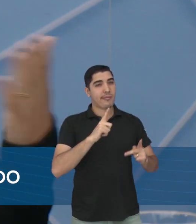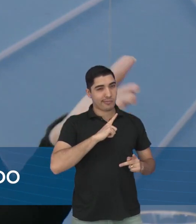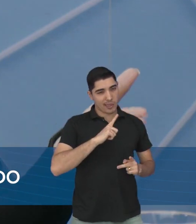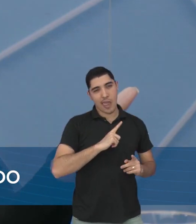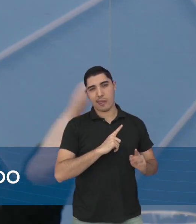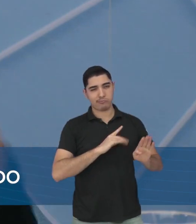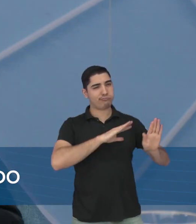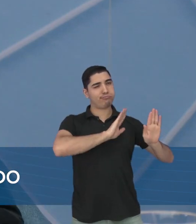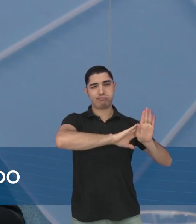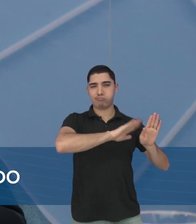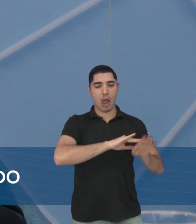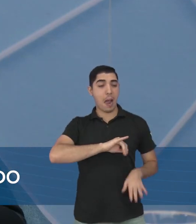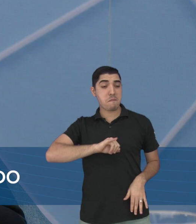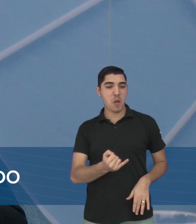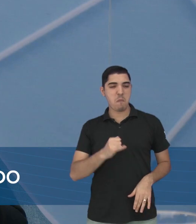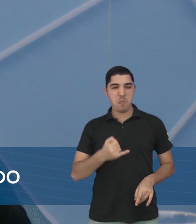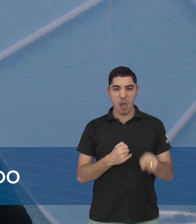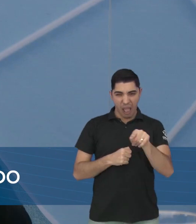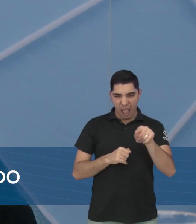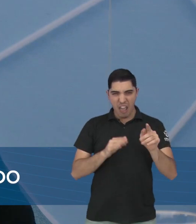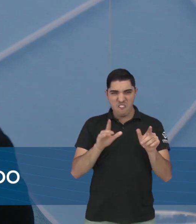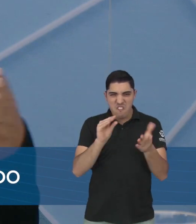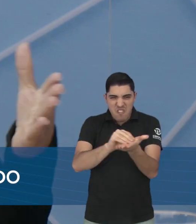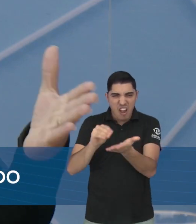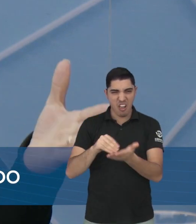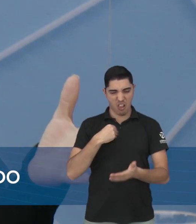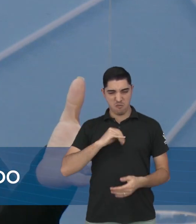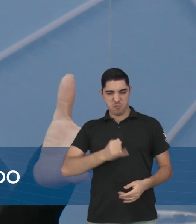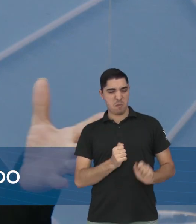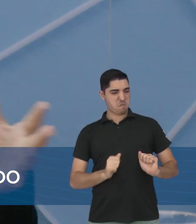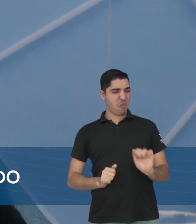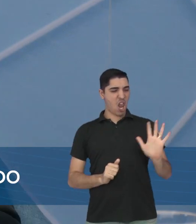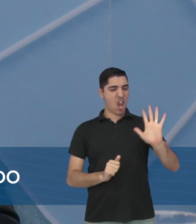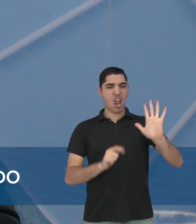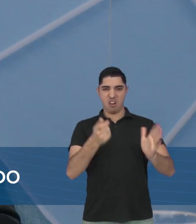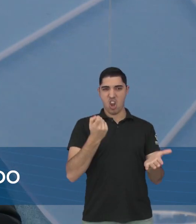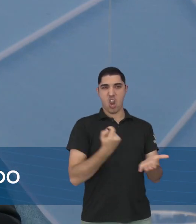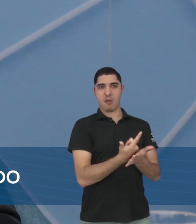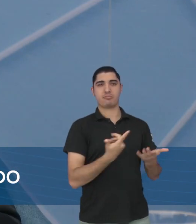a solidariedade, né, eu acho assim, da população em geral